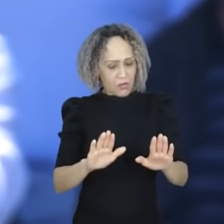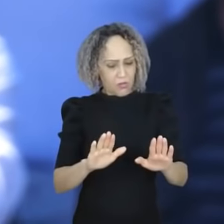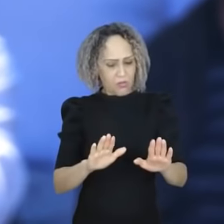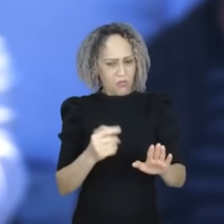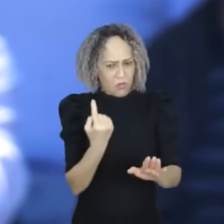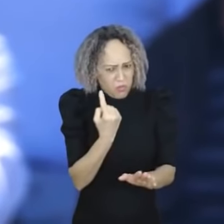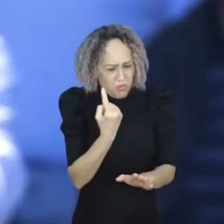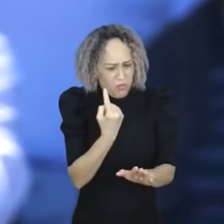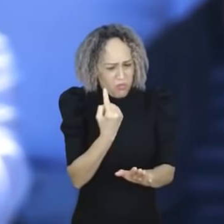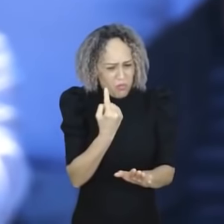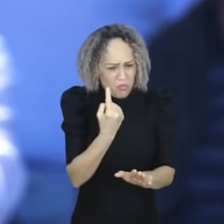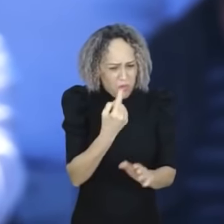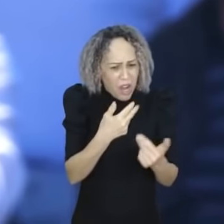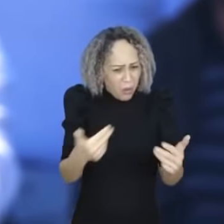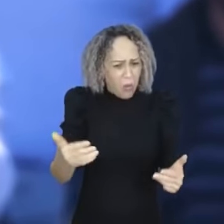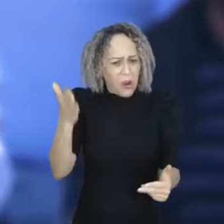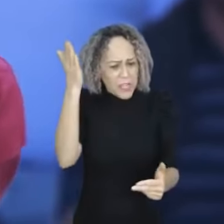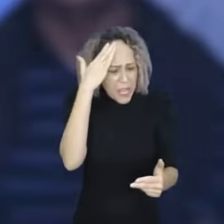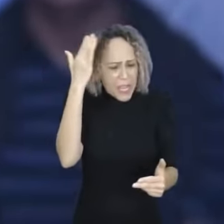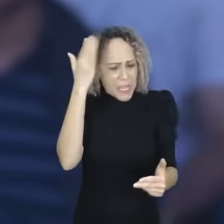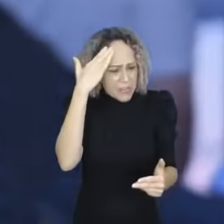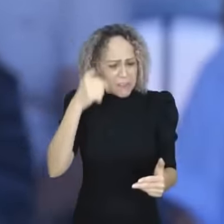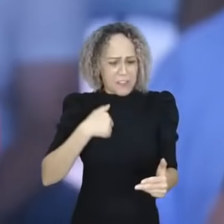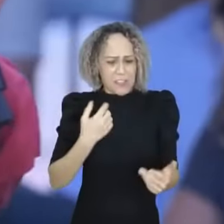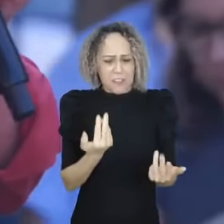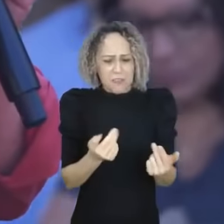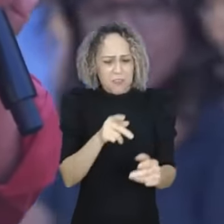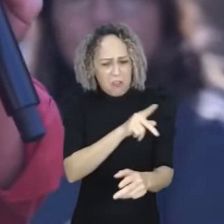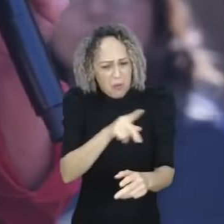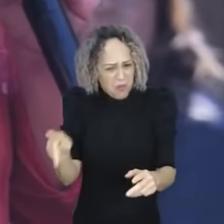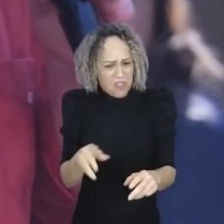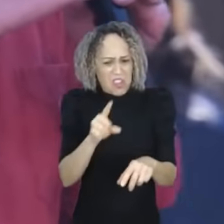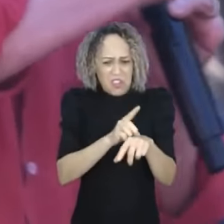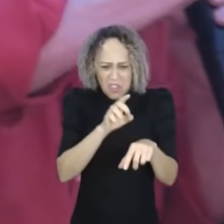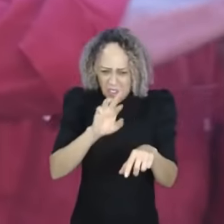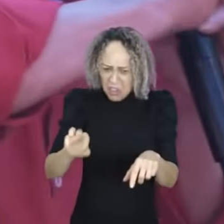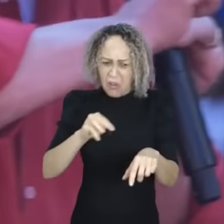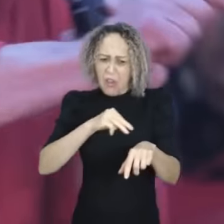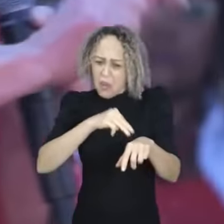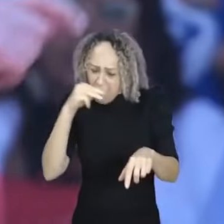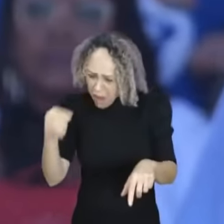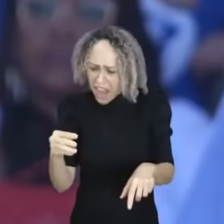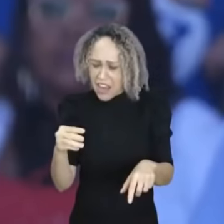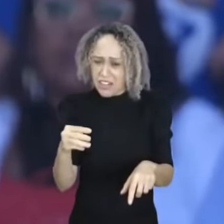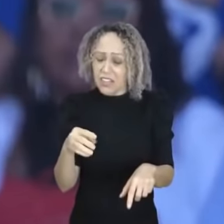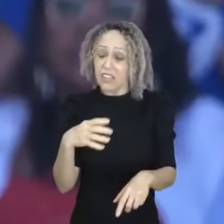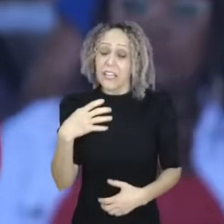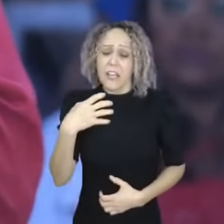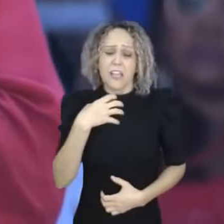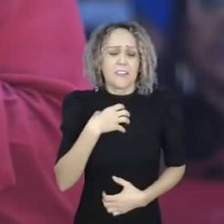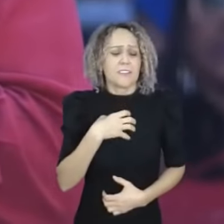doutor e mestre deles, que é conhecer a alma e o sentimento do povo